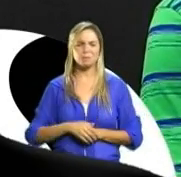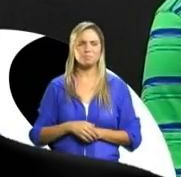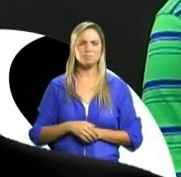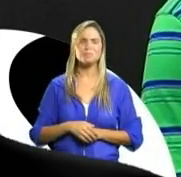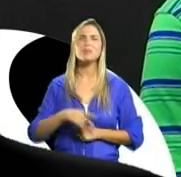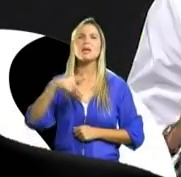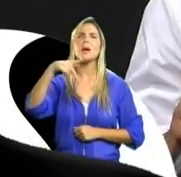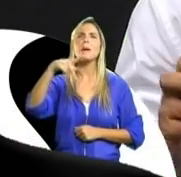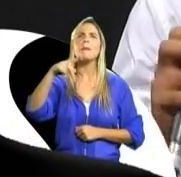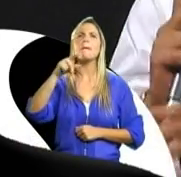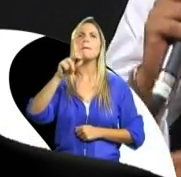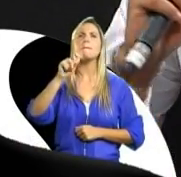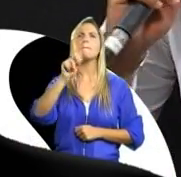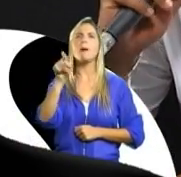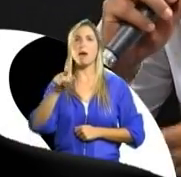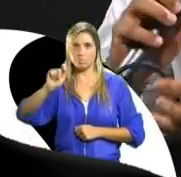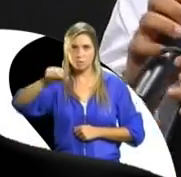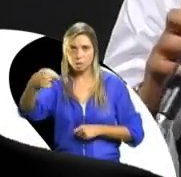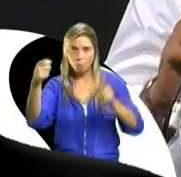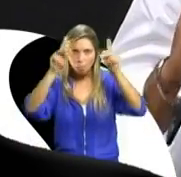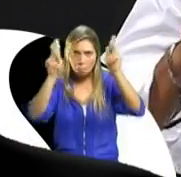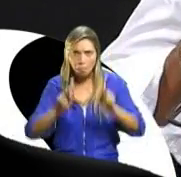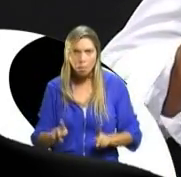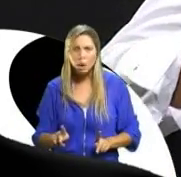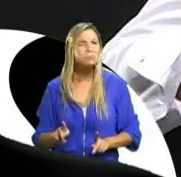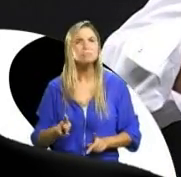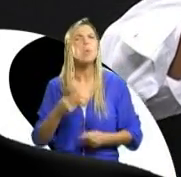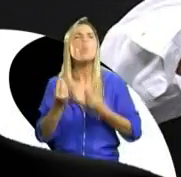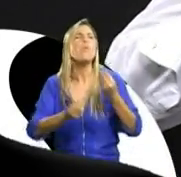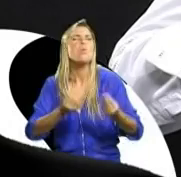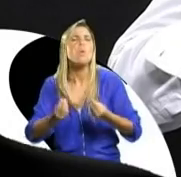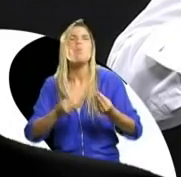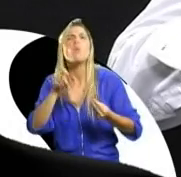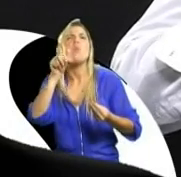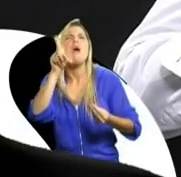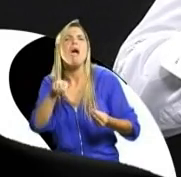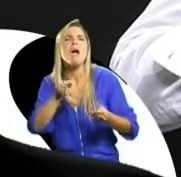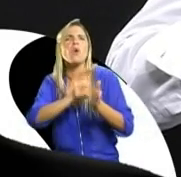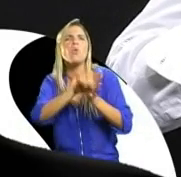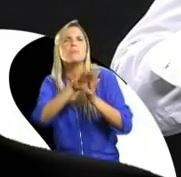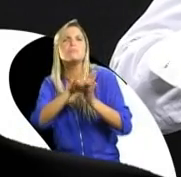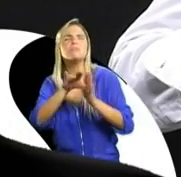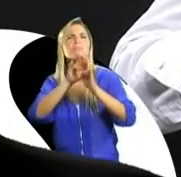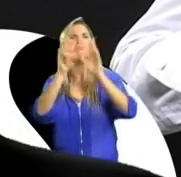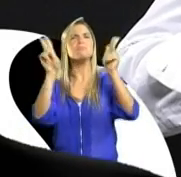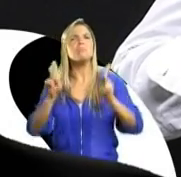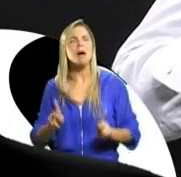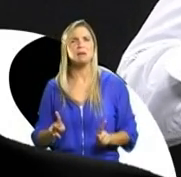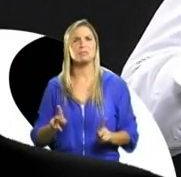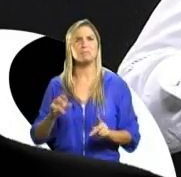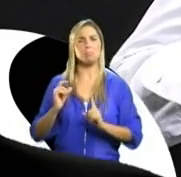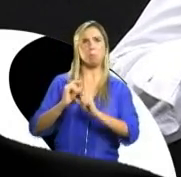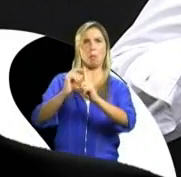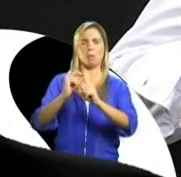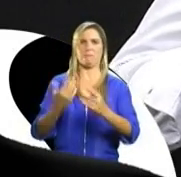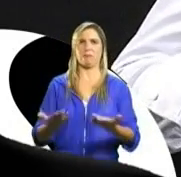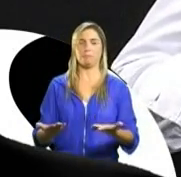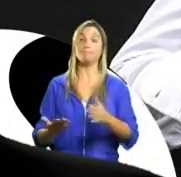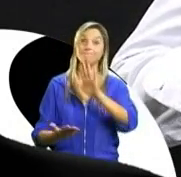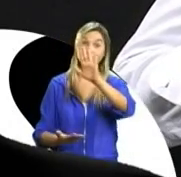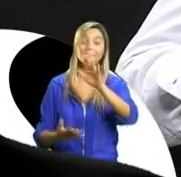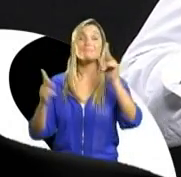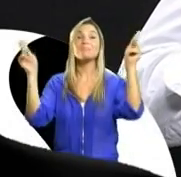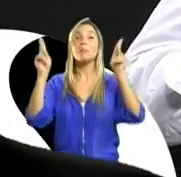O que podemos chamar de paz? Se pensarmos dentro da construção da etimologia da palavra, a paz seria o estado de bem-estar, estado